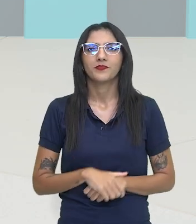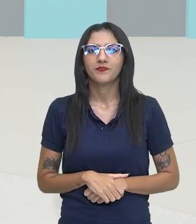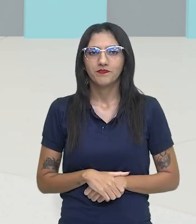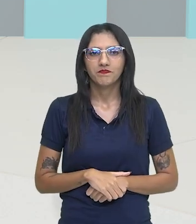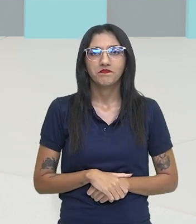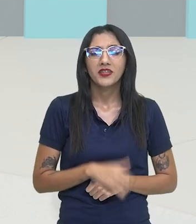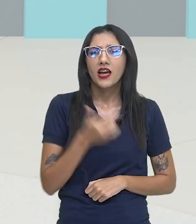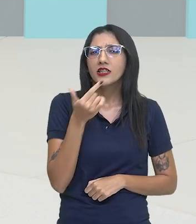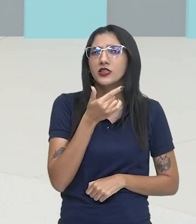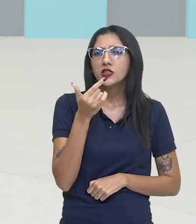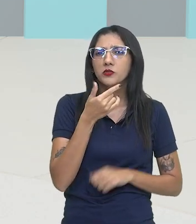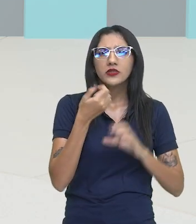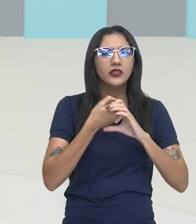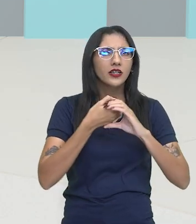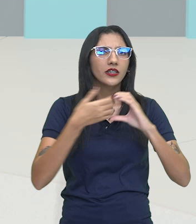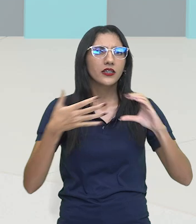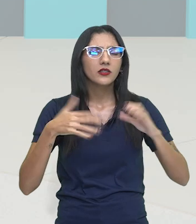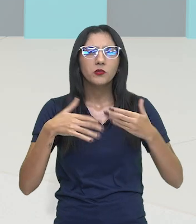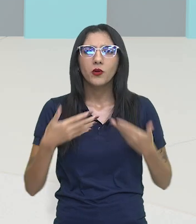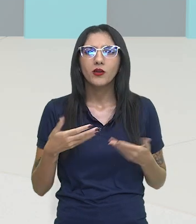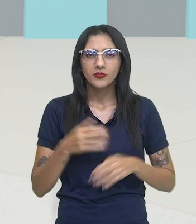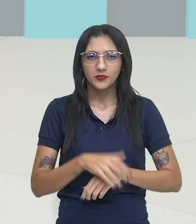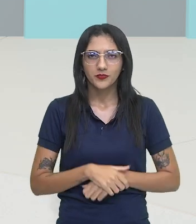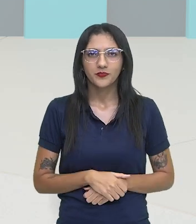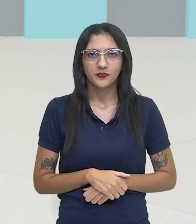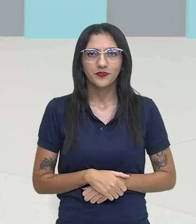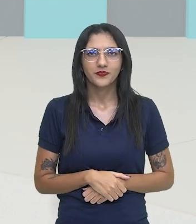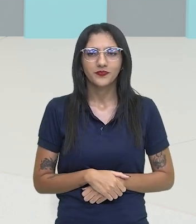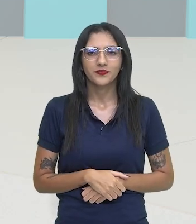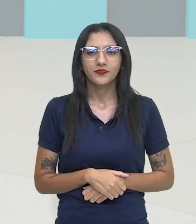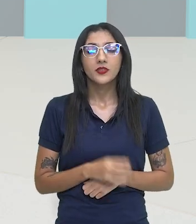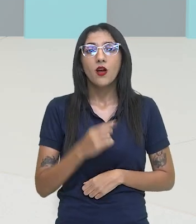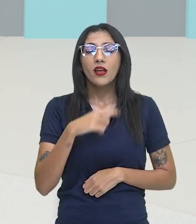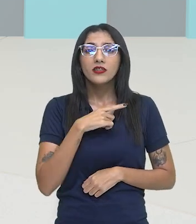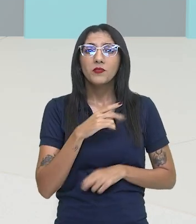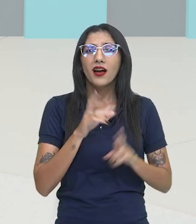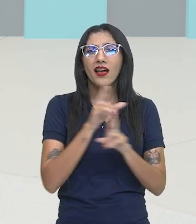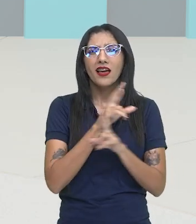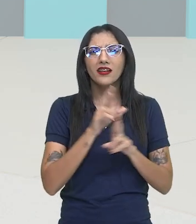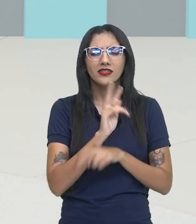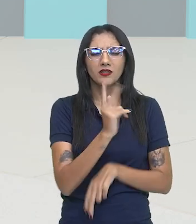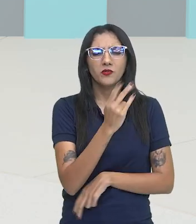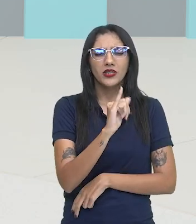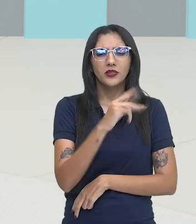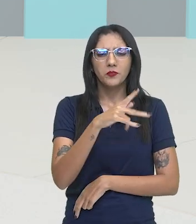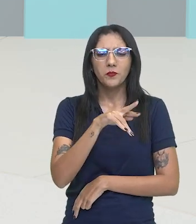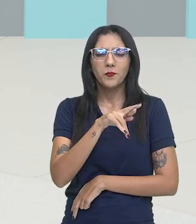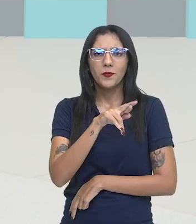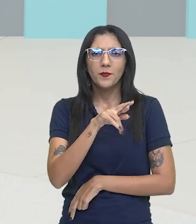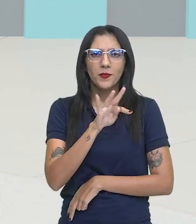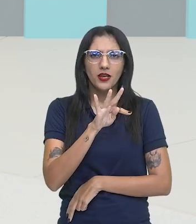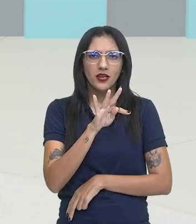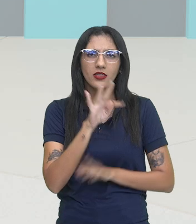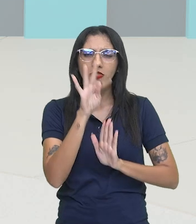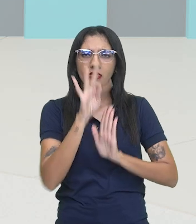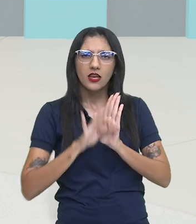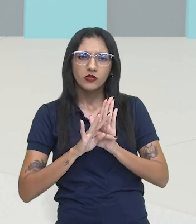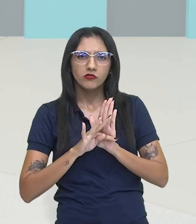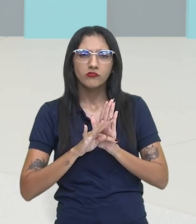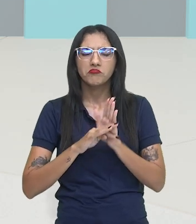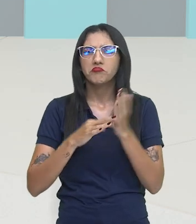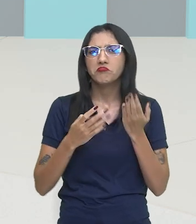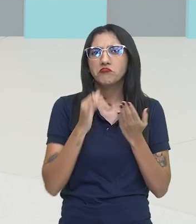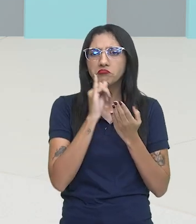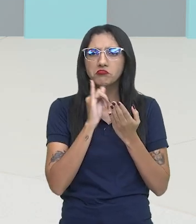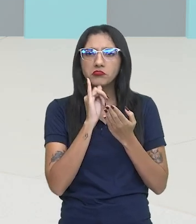segunda característica do vlog é que ele faz o quê? Um hipertexto. O que seria o hipertexto? É uma